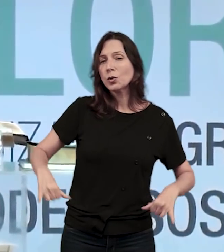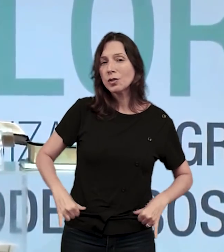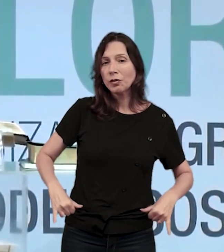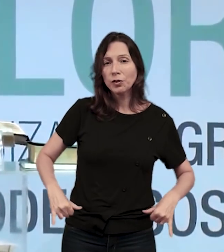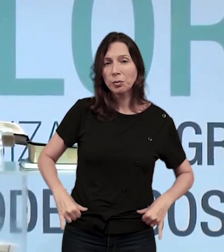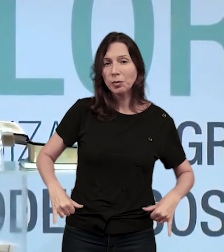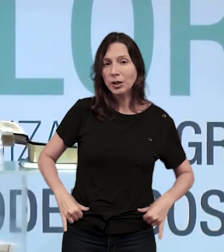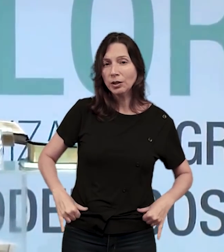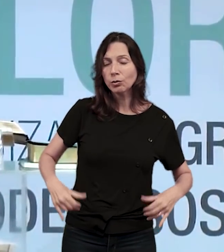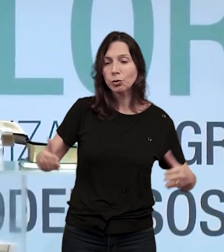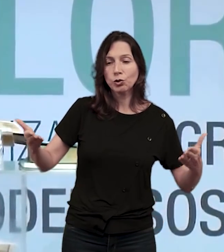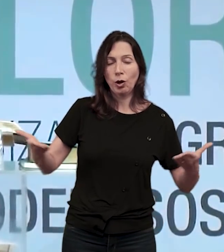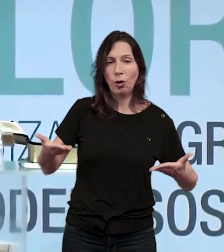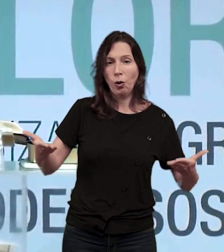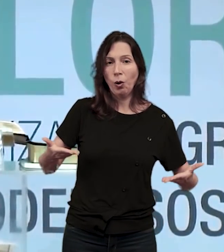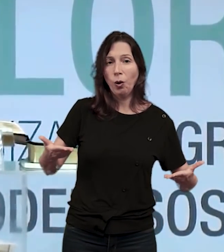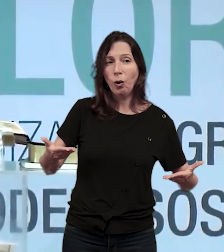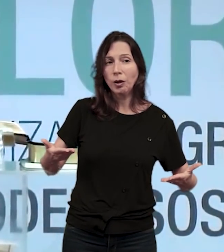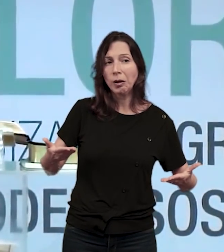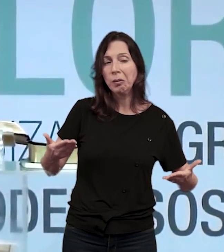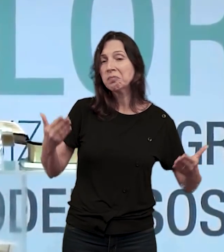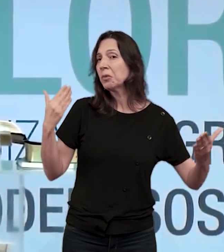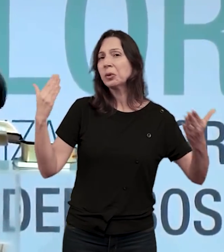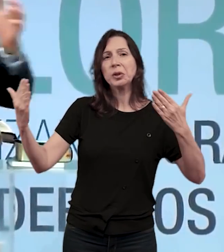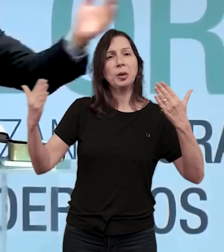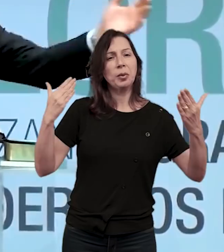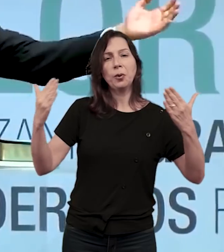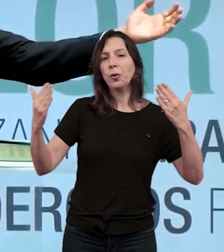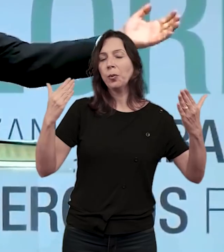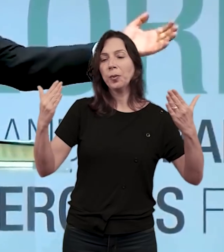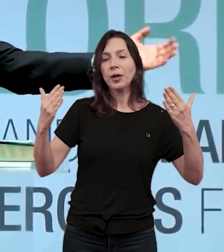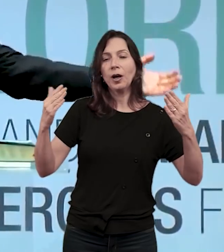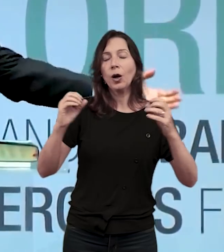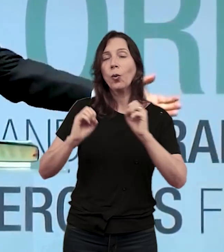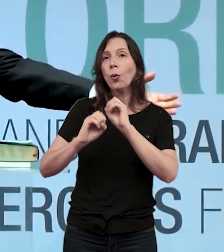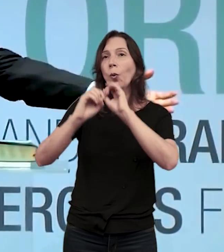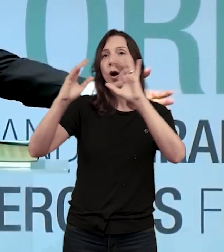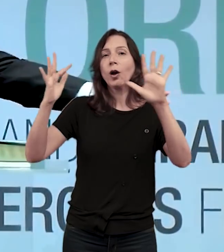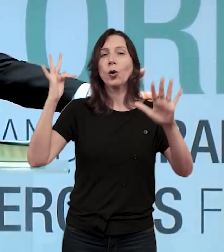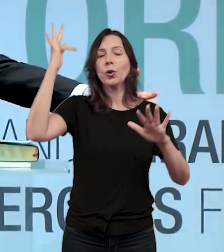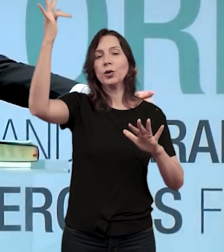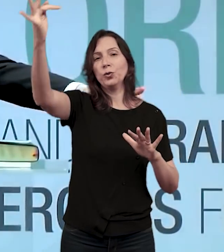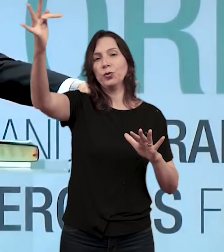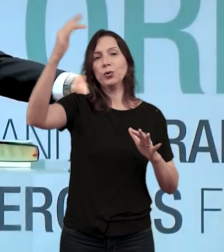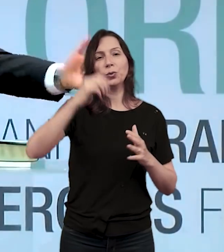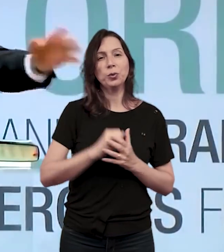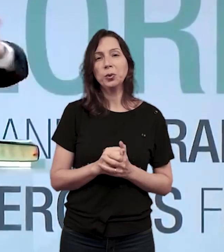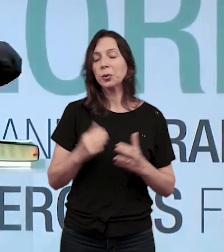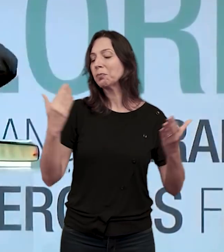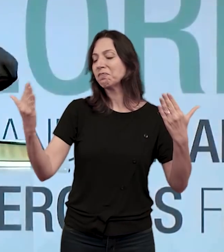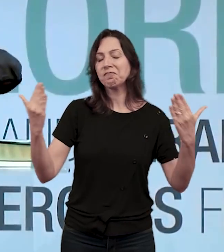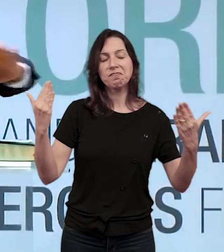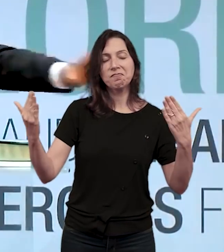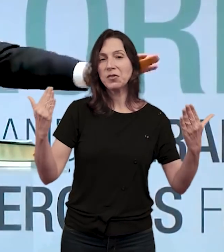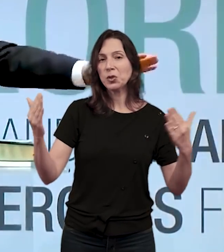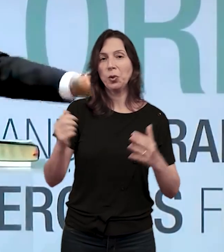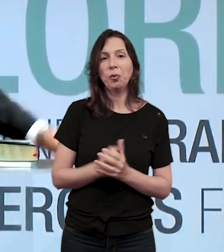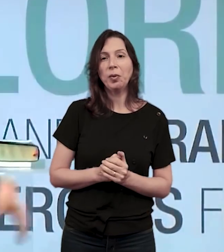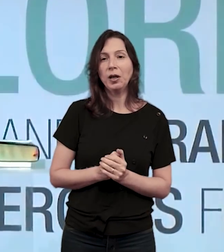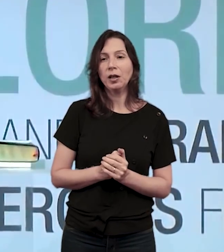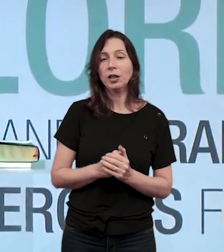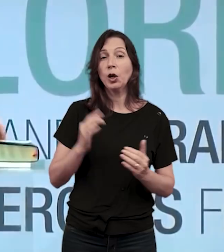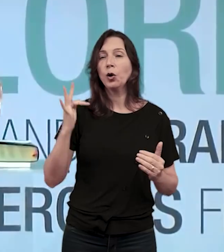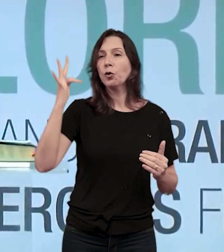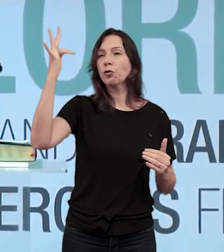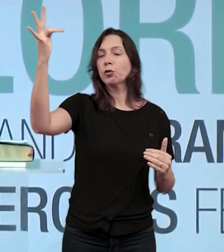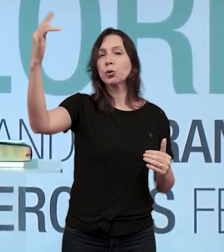serem reveladas em nós. A nossa breve, momentânea tribulação vai produzir para nós eterno peso de glória, acima de toda